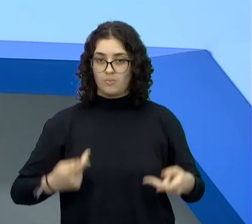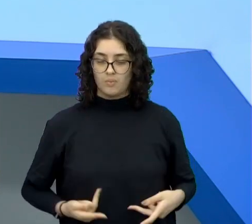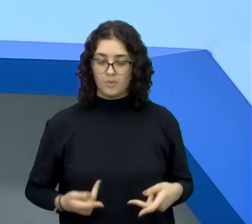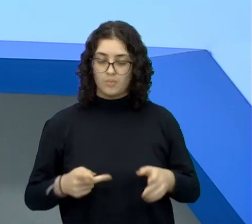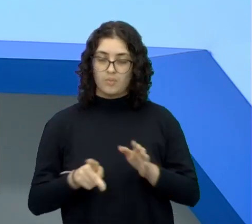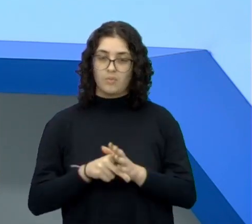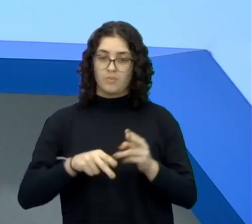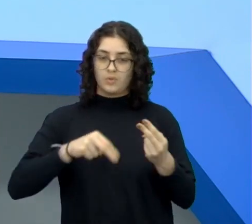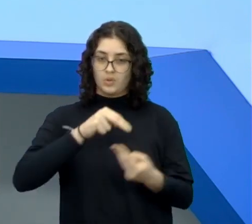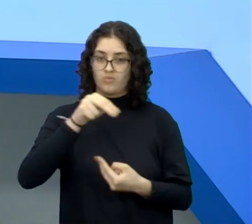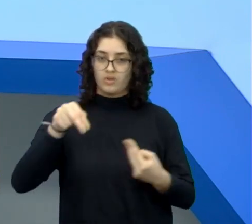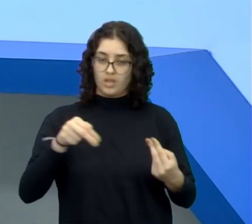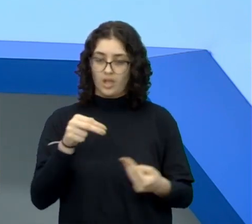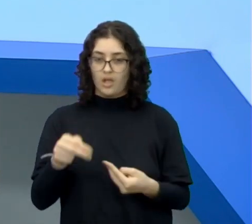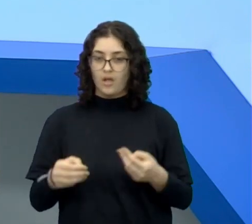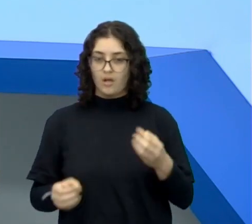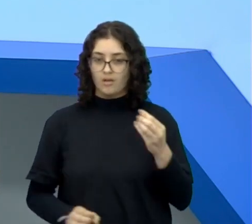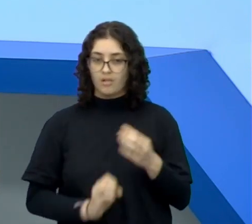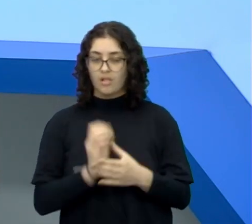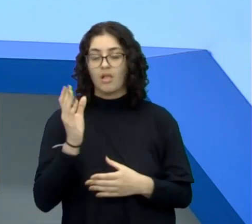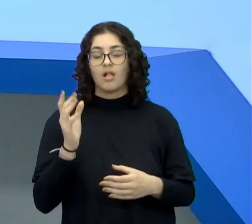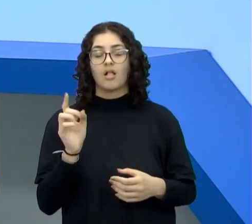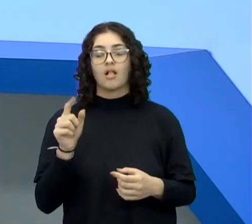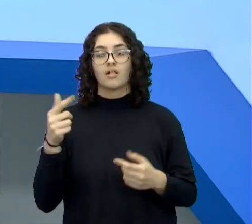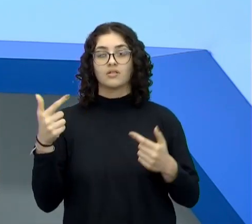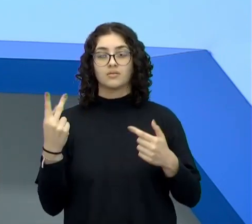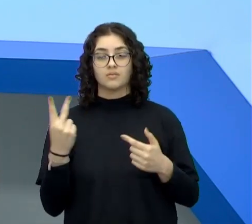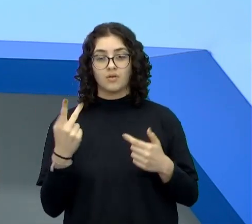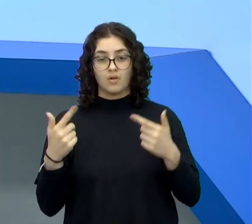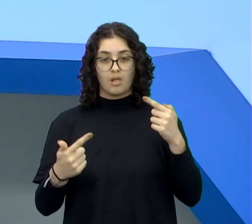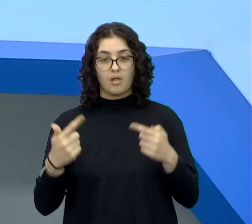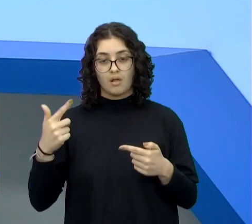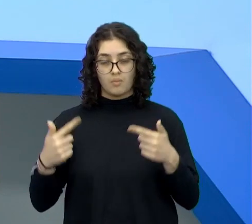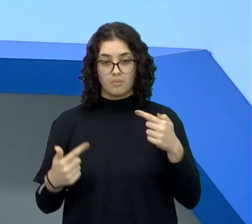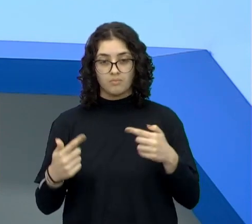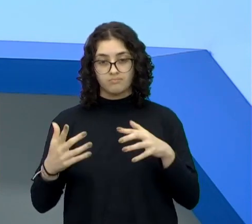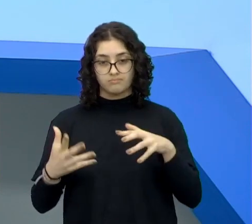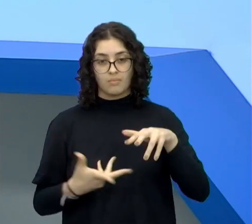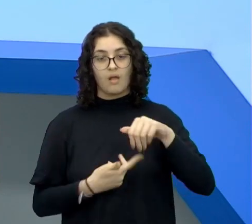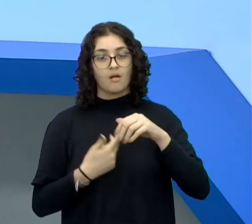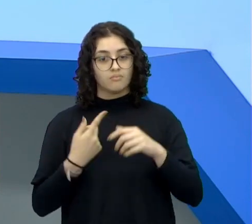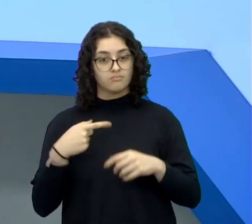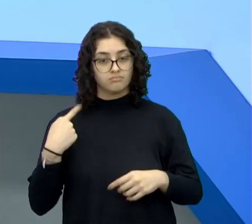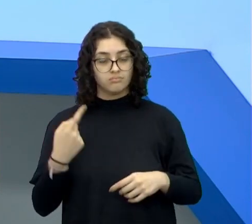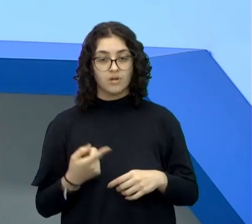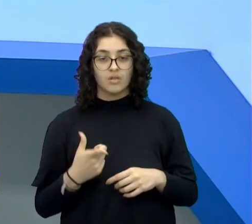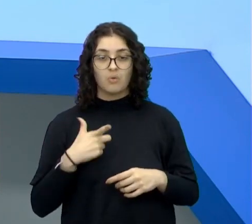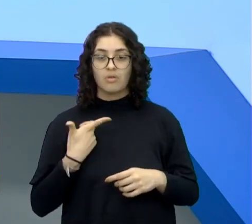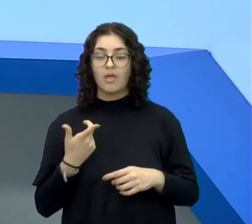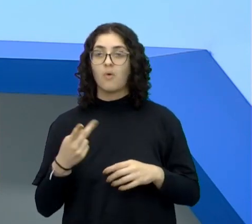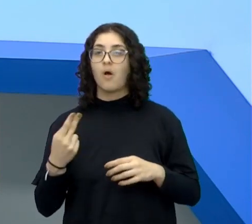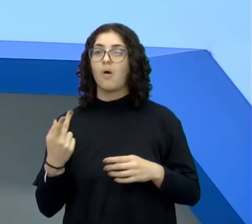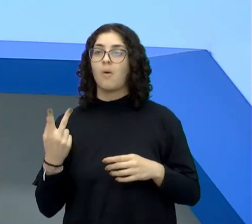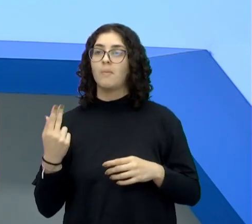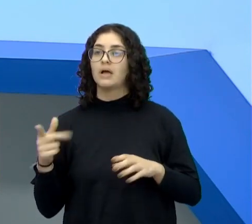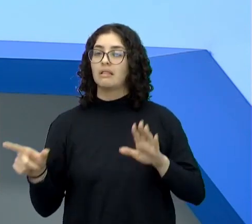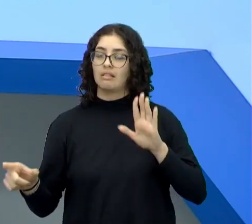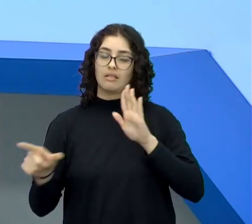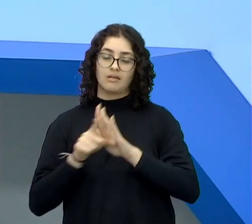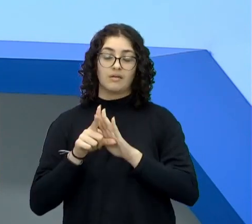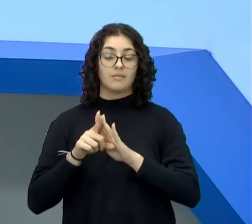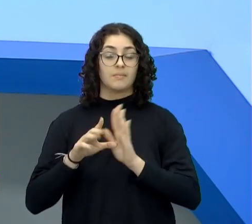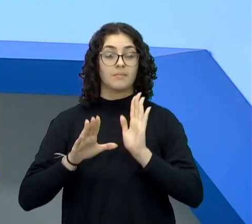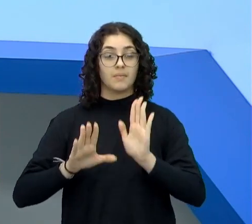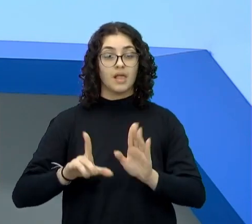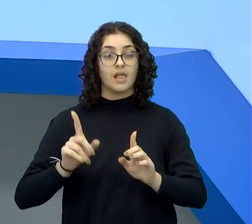Universal dos Direitos Humanos, ela foi criada após a Segunda Guerra Mundial e ela não tem peso de lei. Porém, ela é